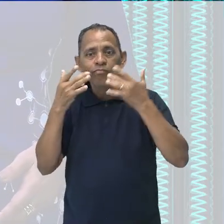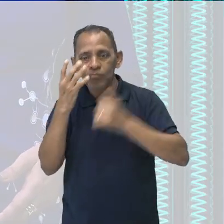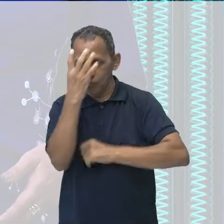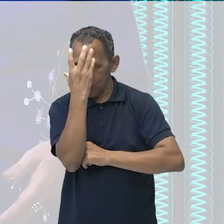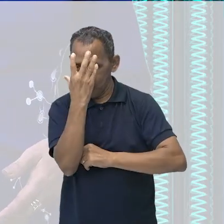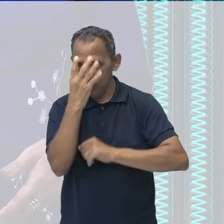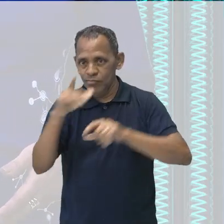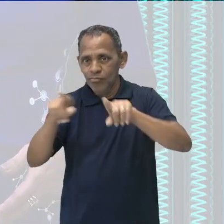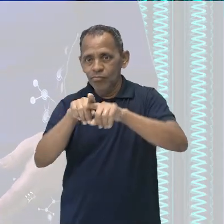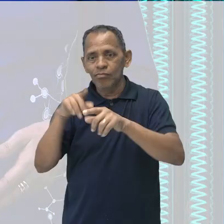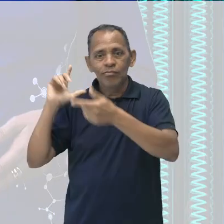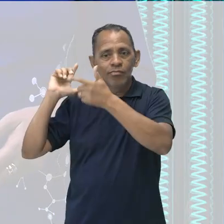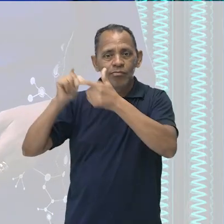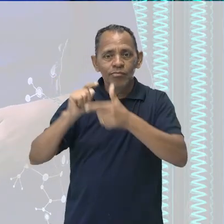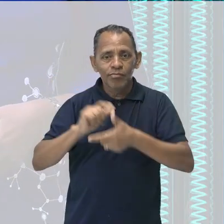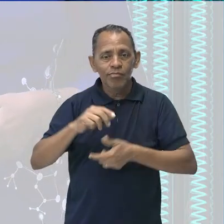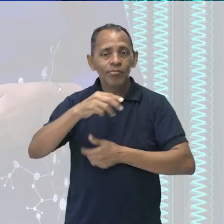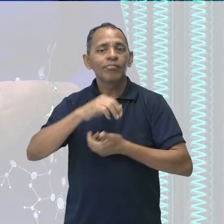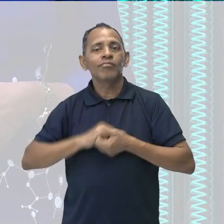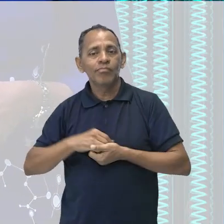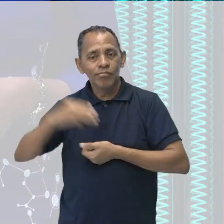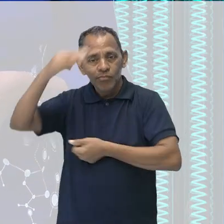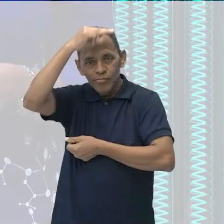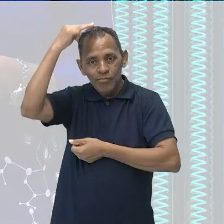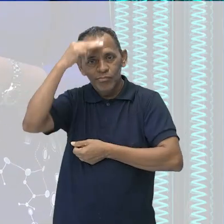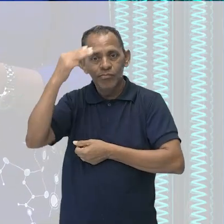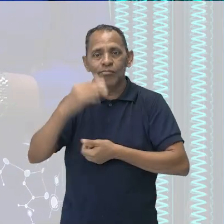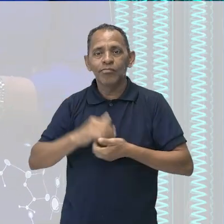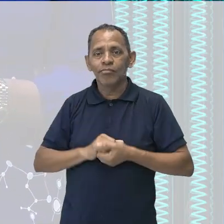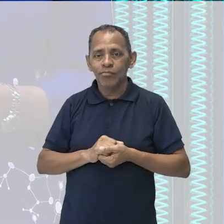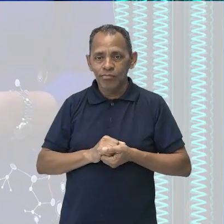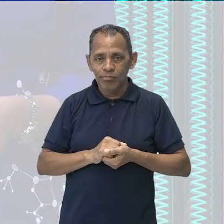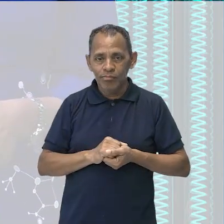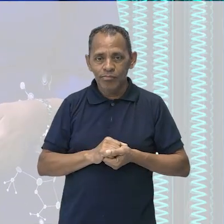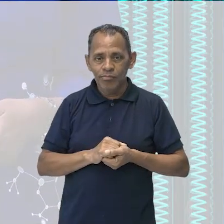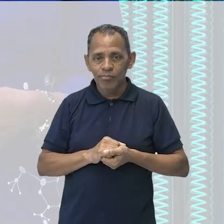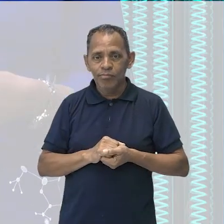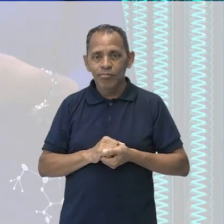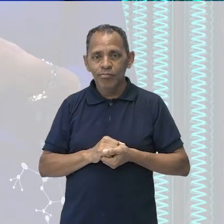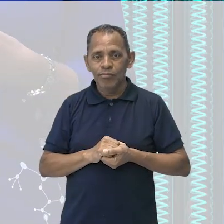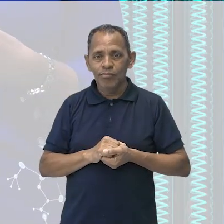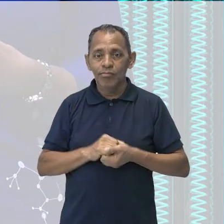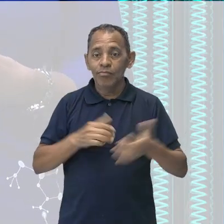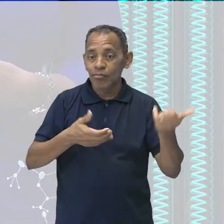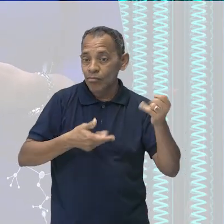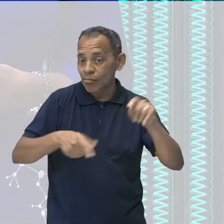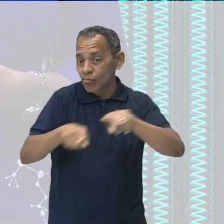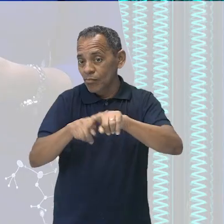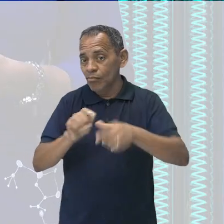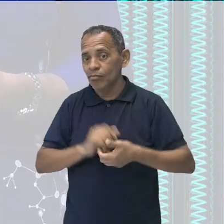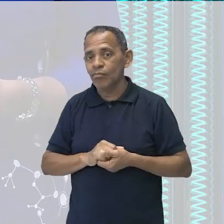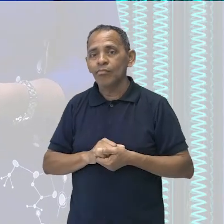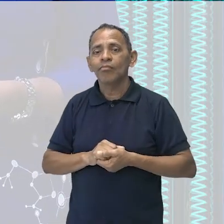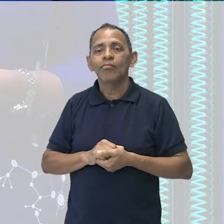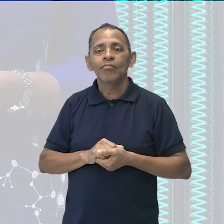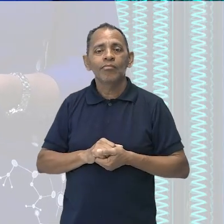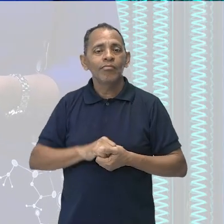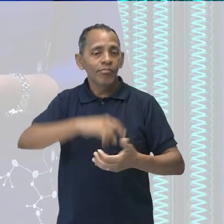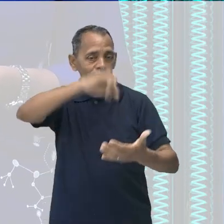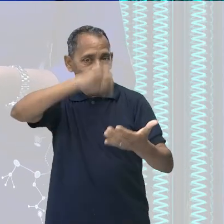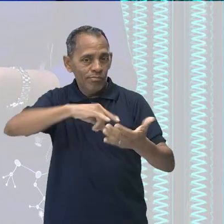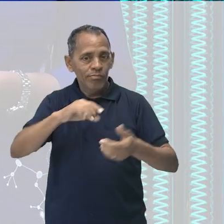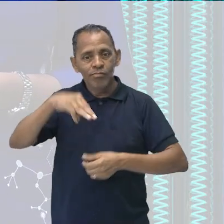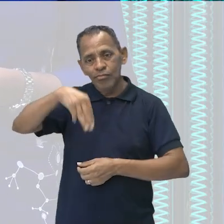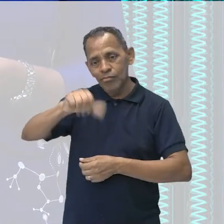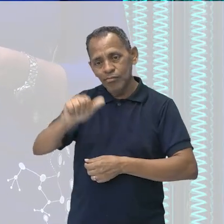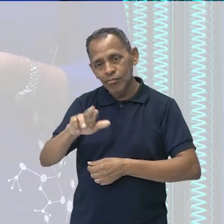incluir o teatro de máscara da tradição mexicana. O teatro latino-americano, temos exemplos, o Testamento de